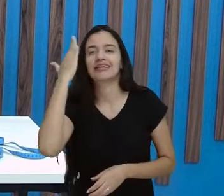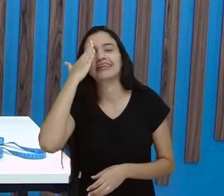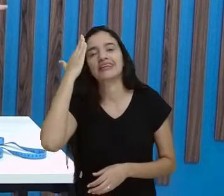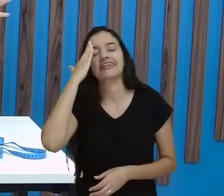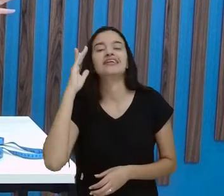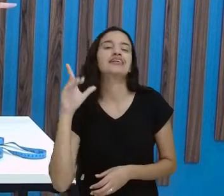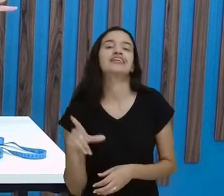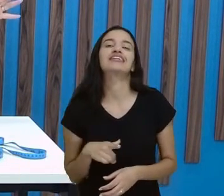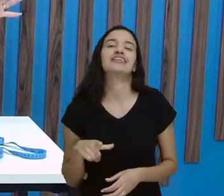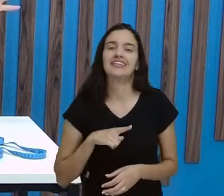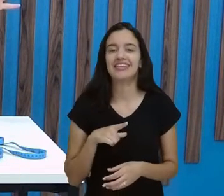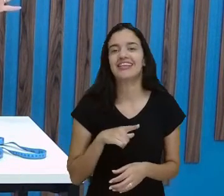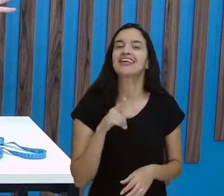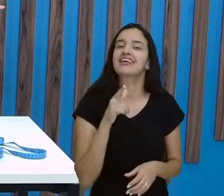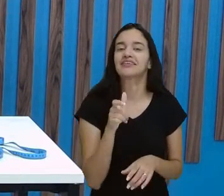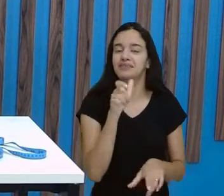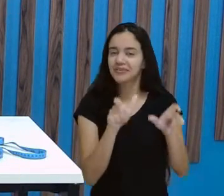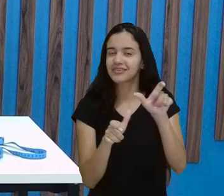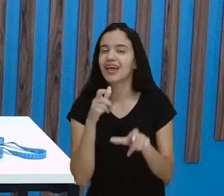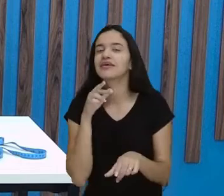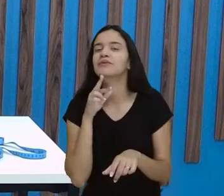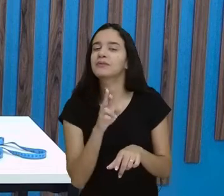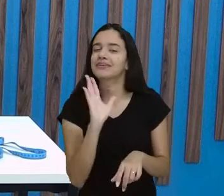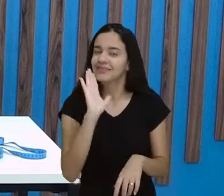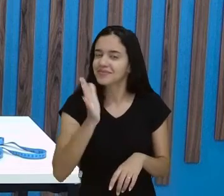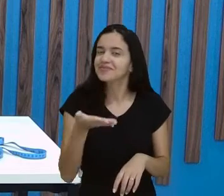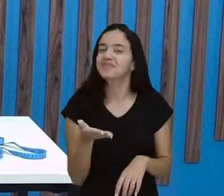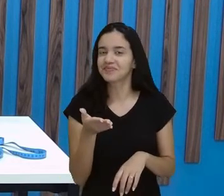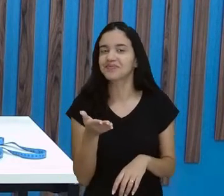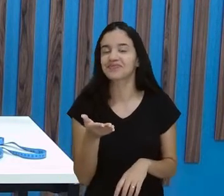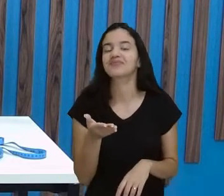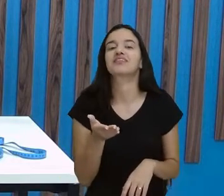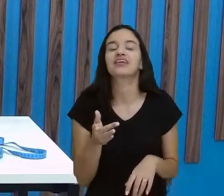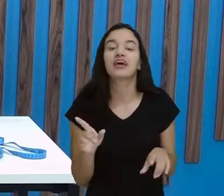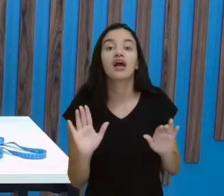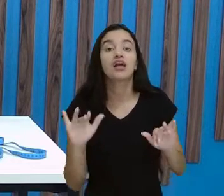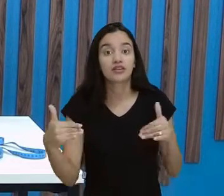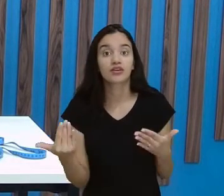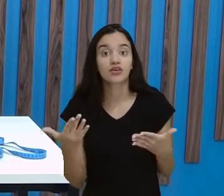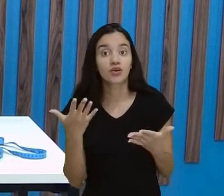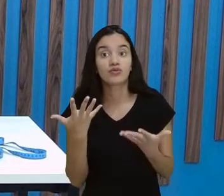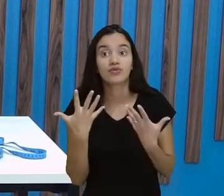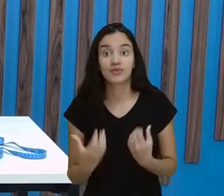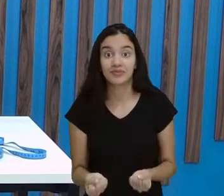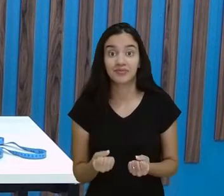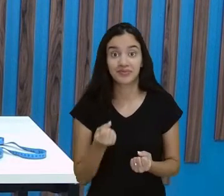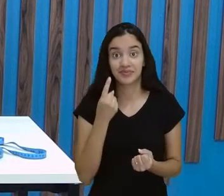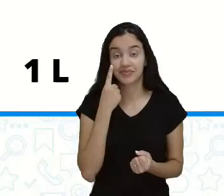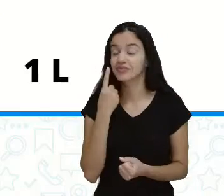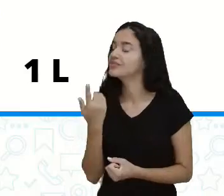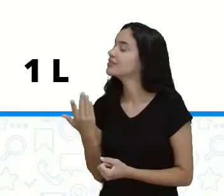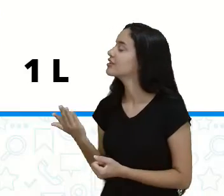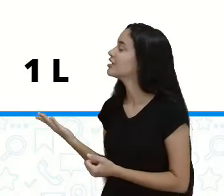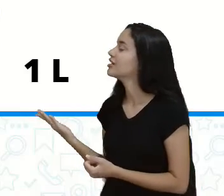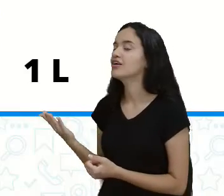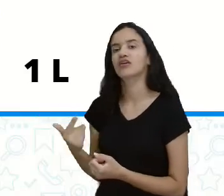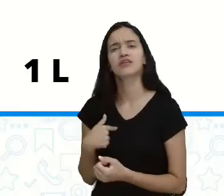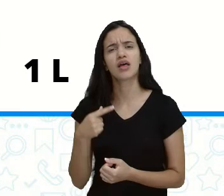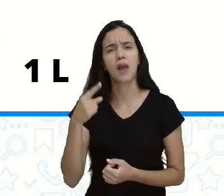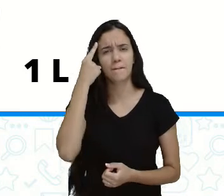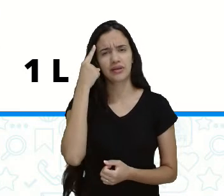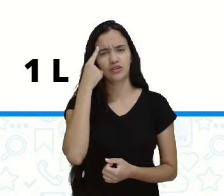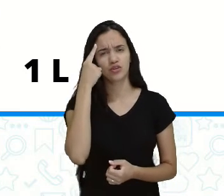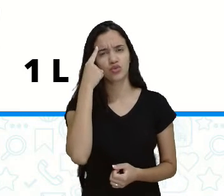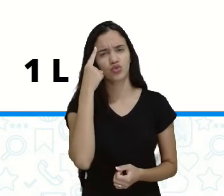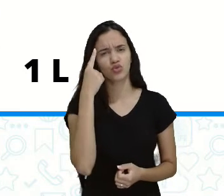gente aí já respondendo. Tem gente já respondendo, então vamos conferir. Será que você pensou dessa